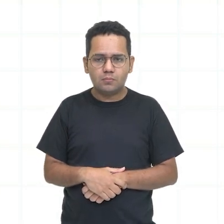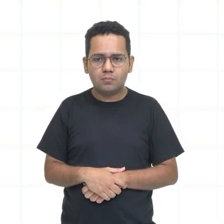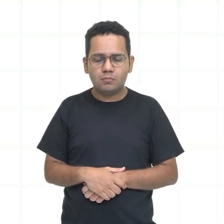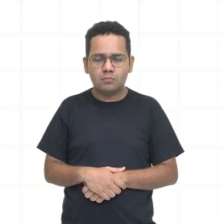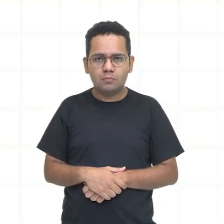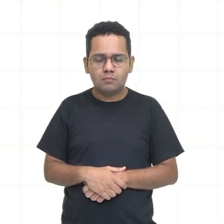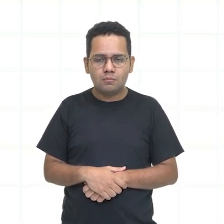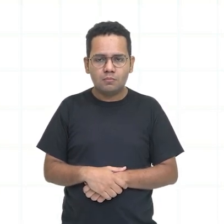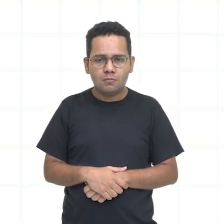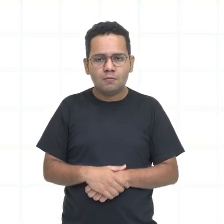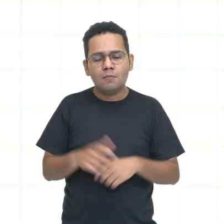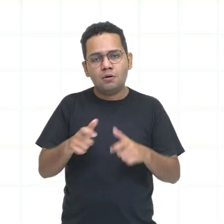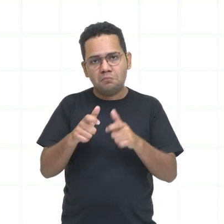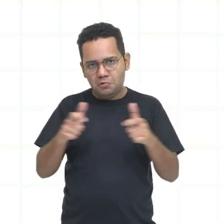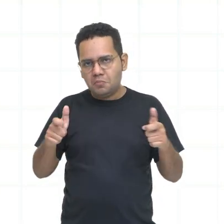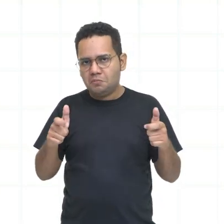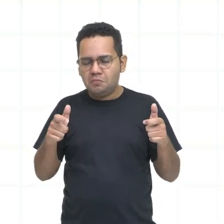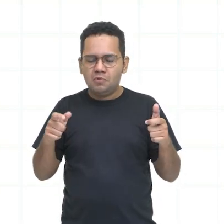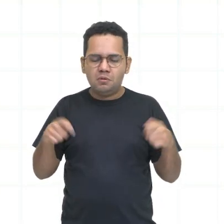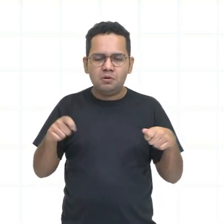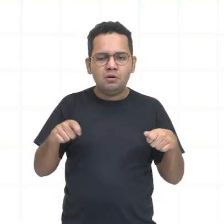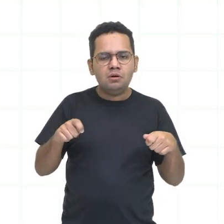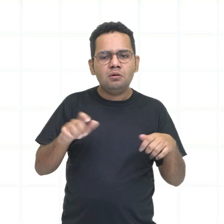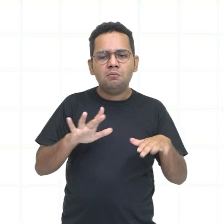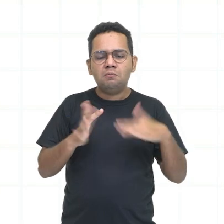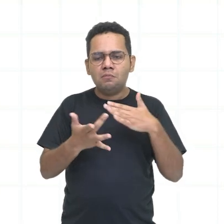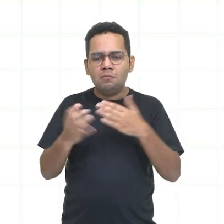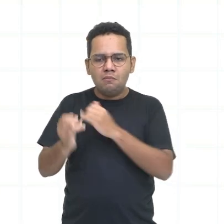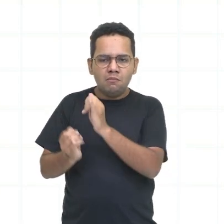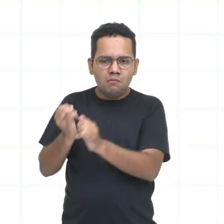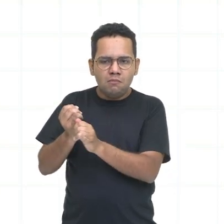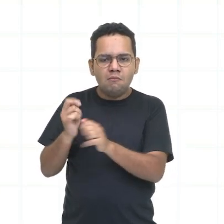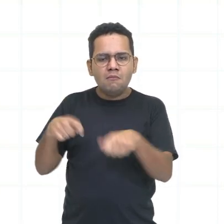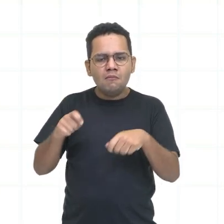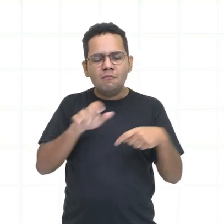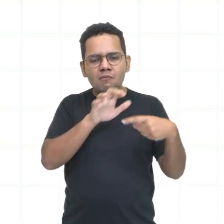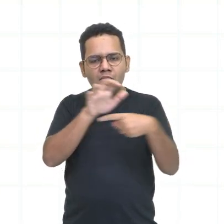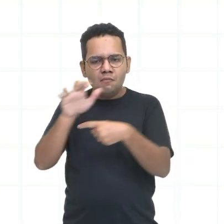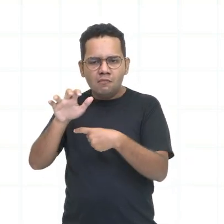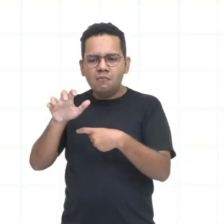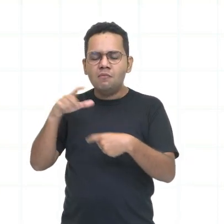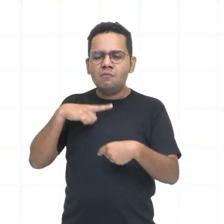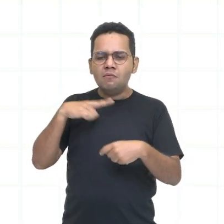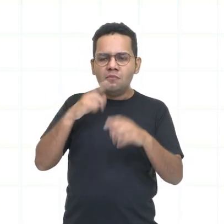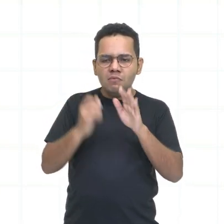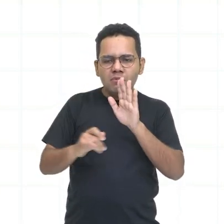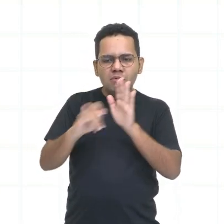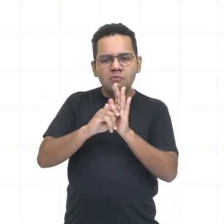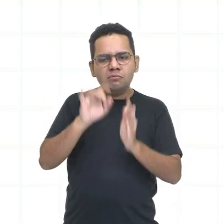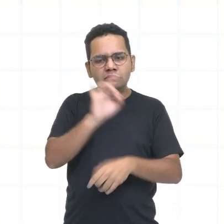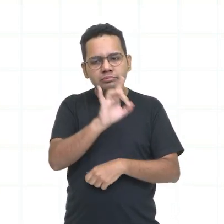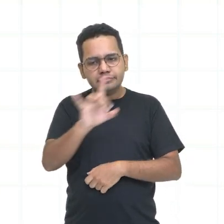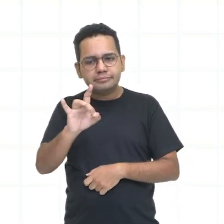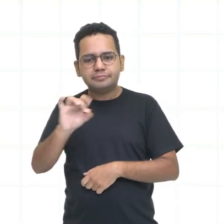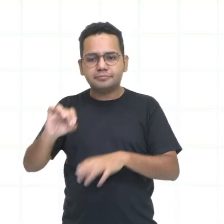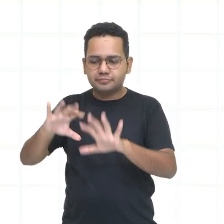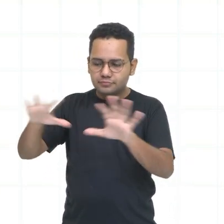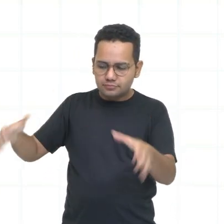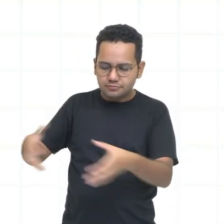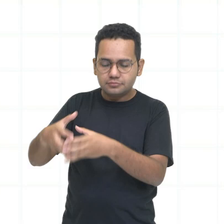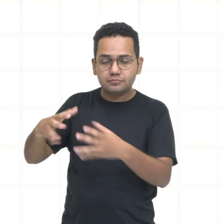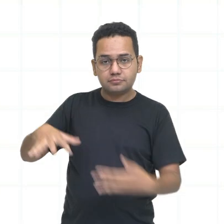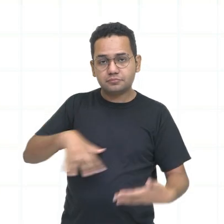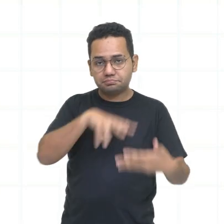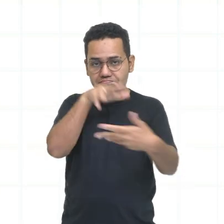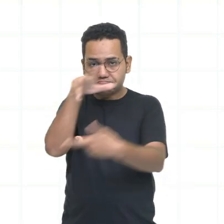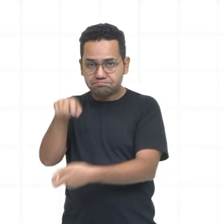mídia social tem influenciado a construção das identidades individuais e coletivas ao redor do mundo,